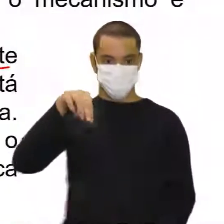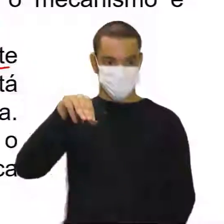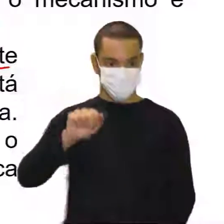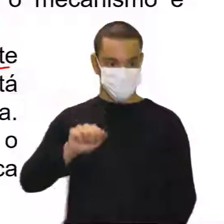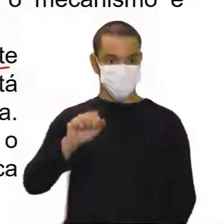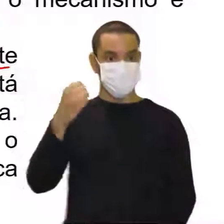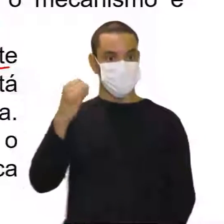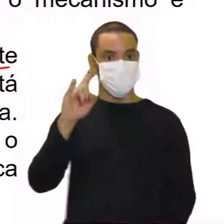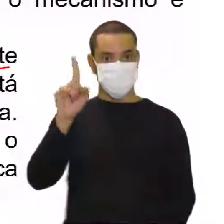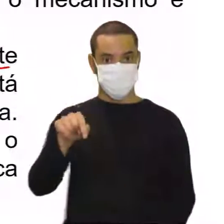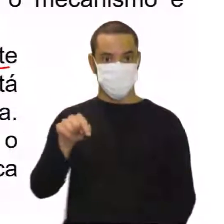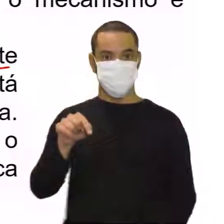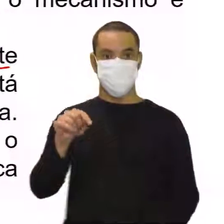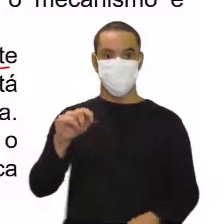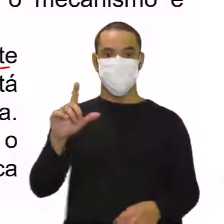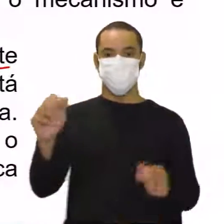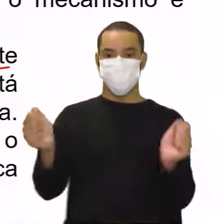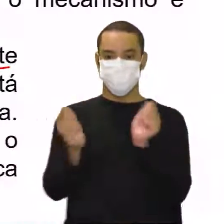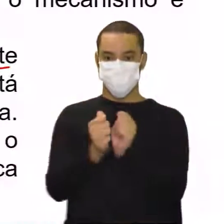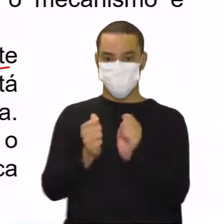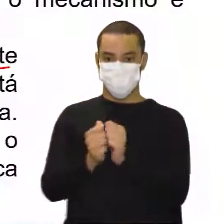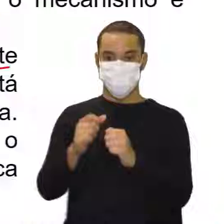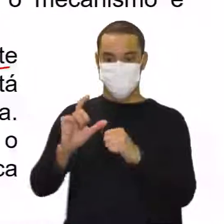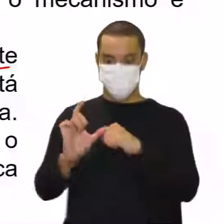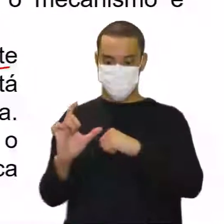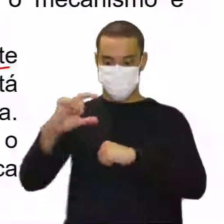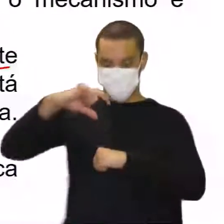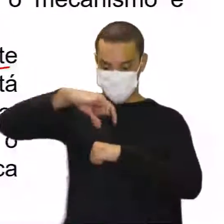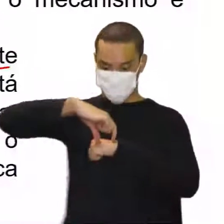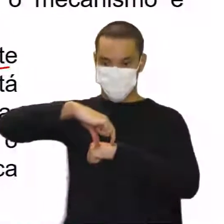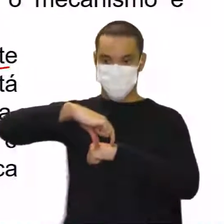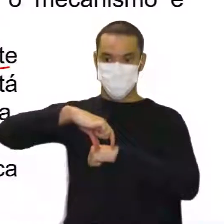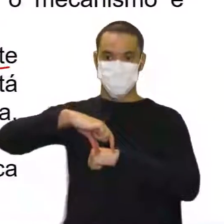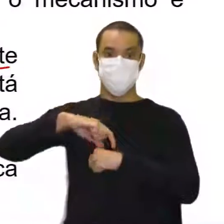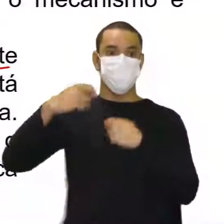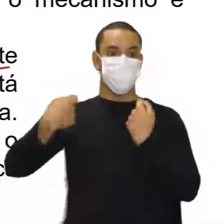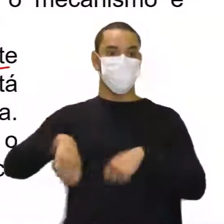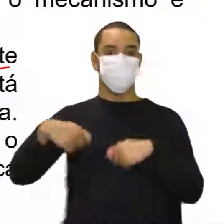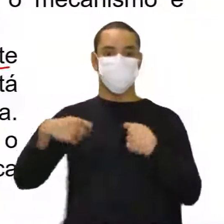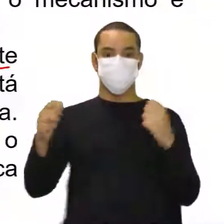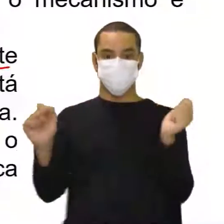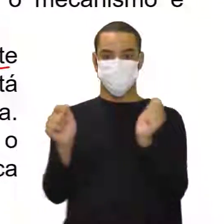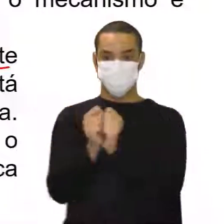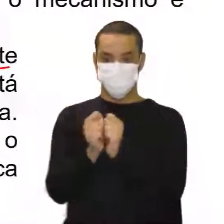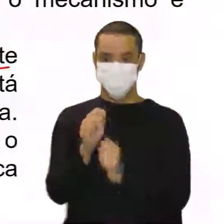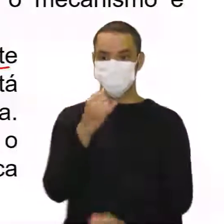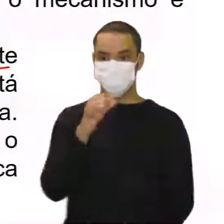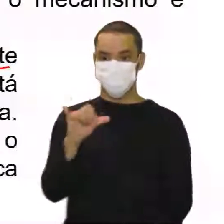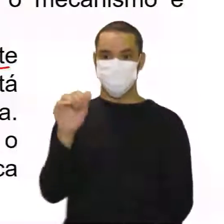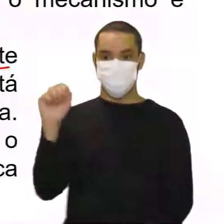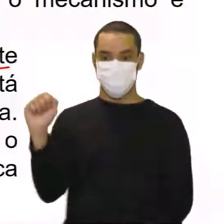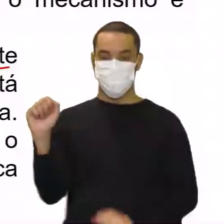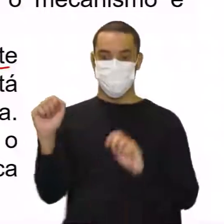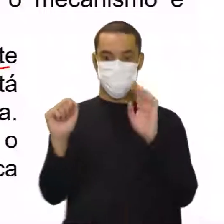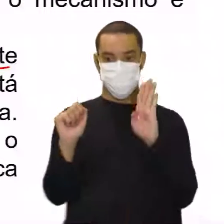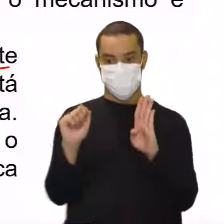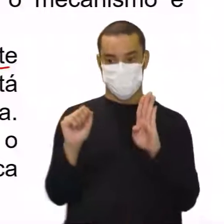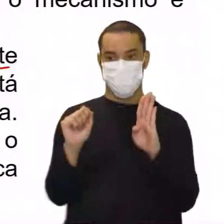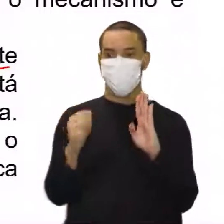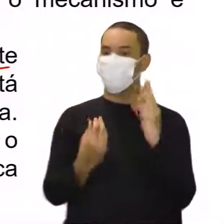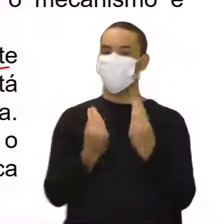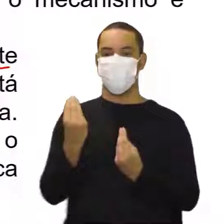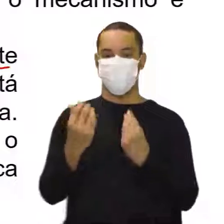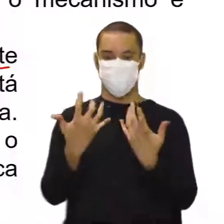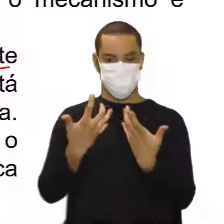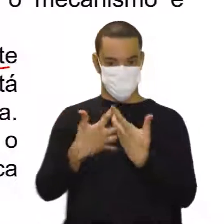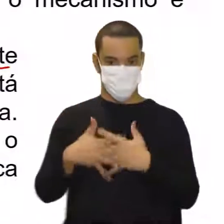pé, como no momento em que está armada, quando a corrente elétrica flui de A para B, o mecanismo